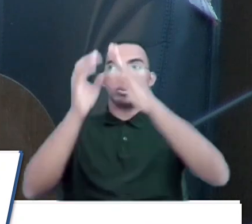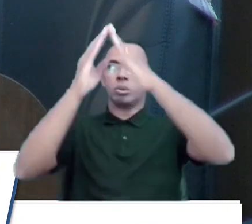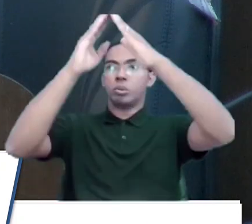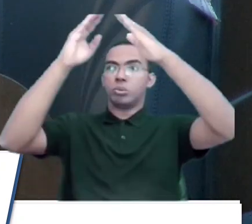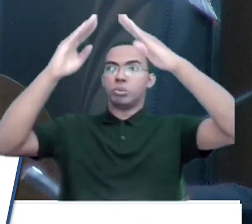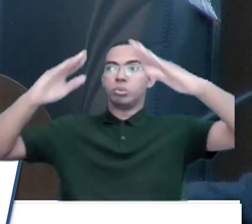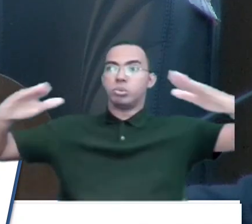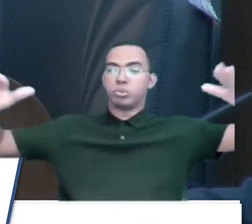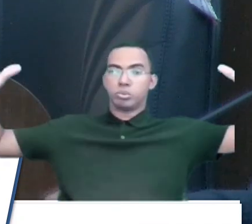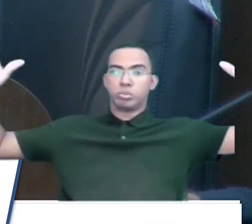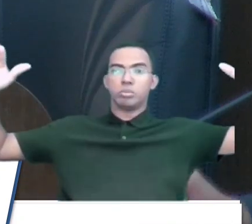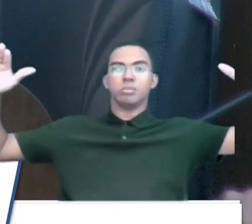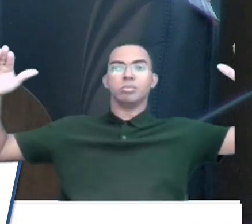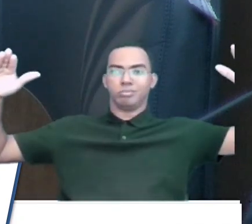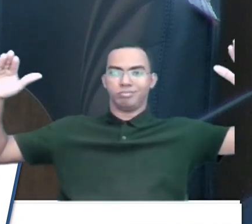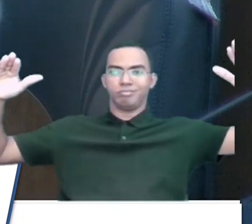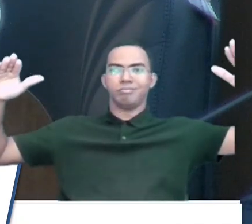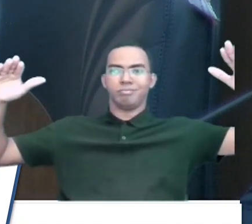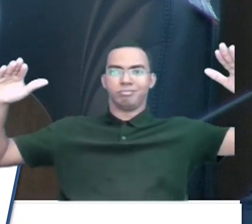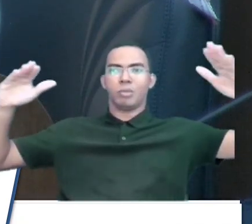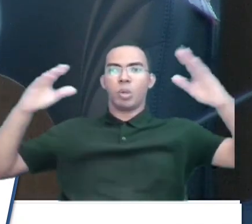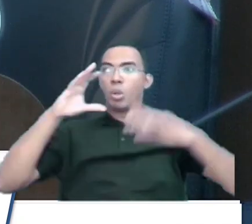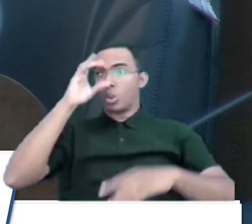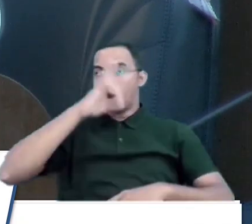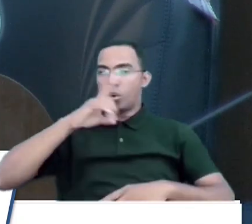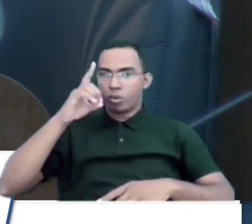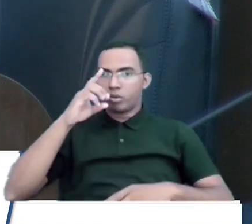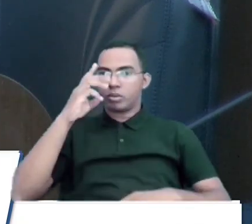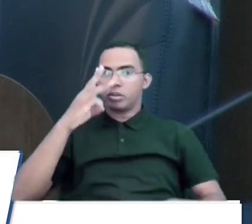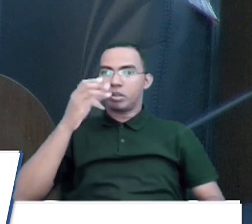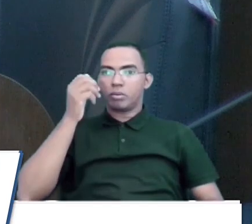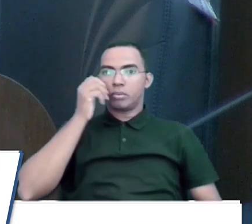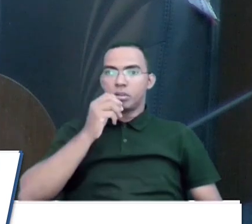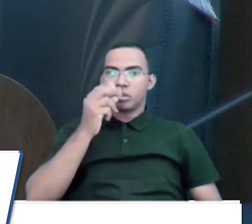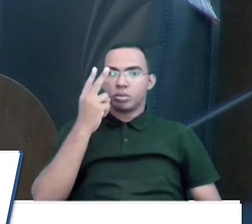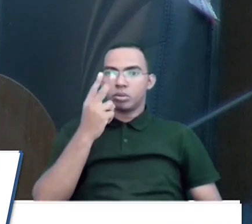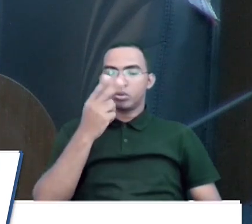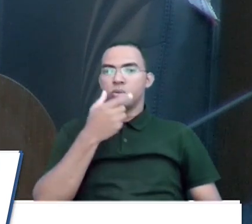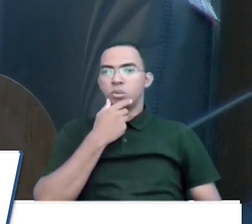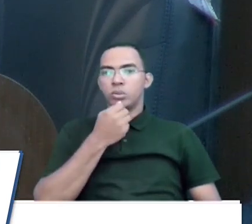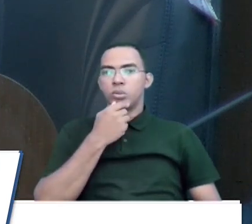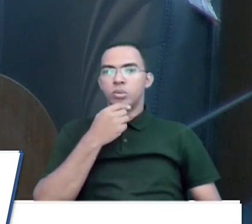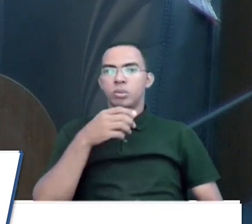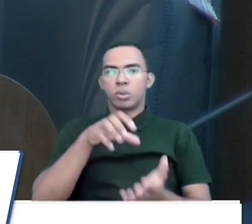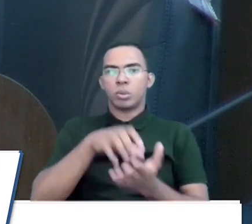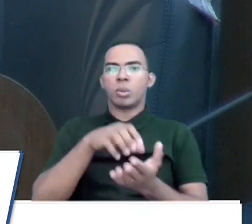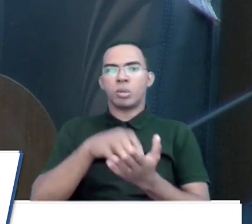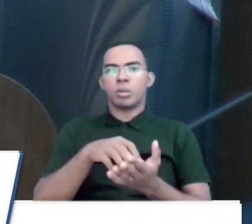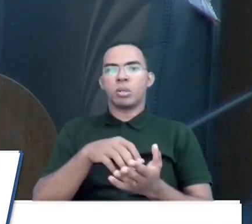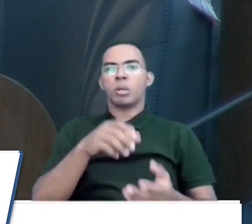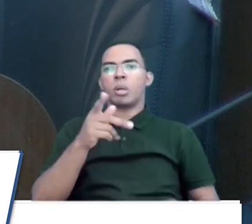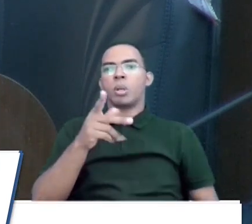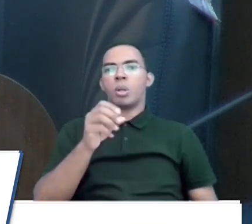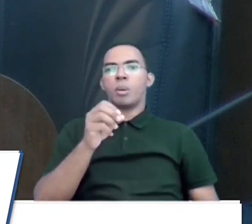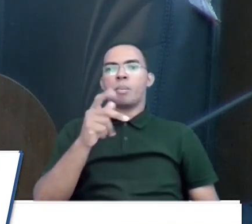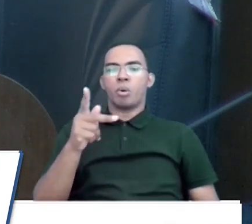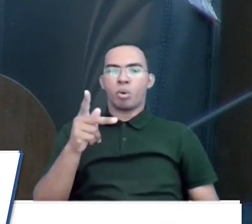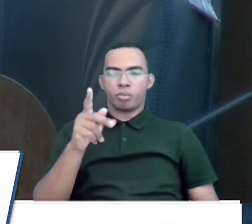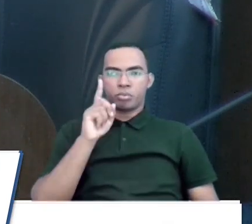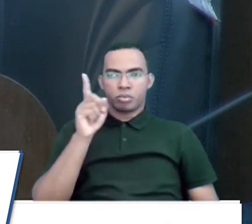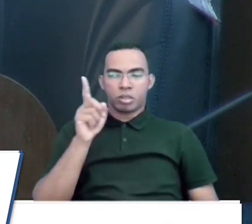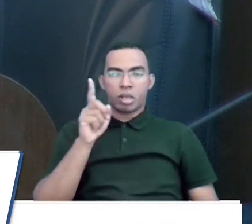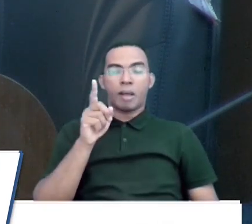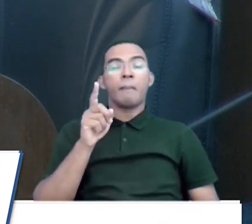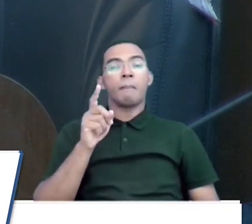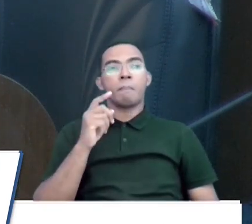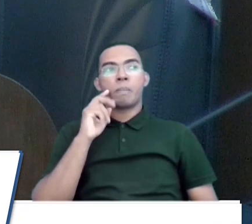vaso. Domingo, 3 mulheres, 2 homens na porta do Centro Pop. Domingo de manhã. E depois eu